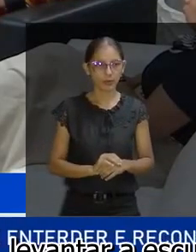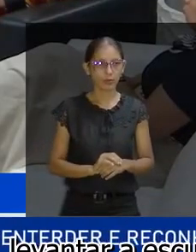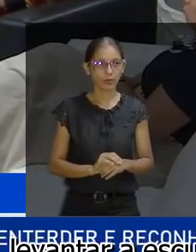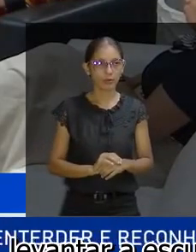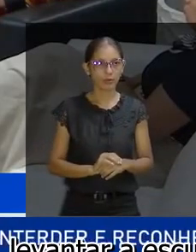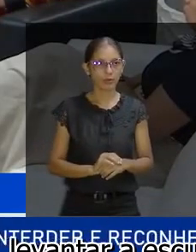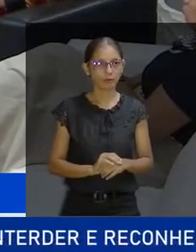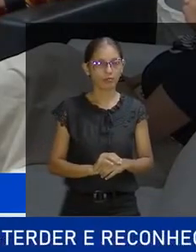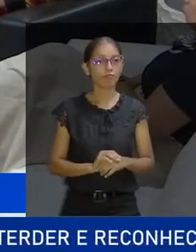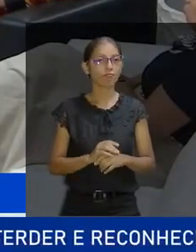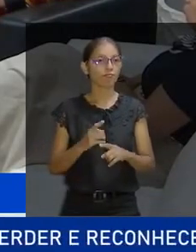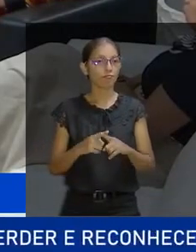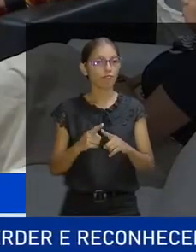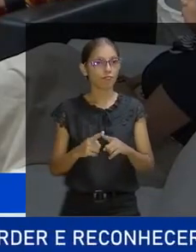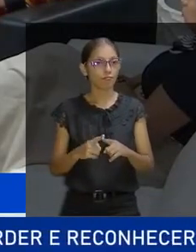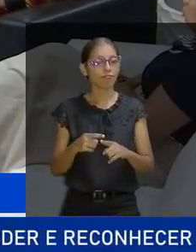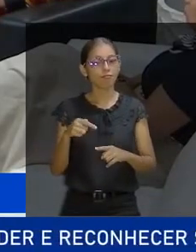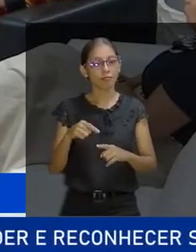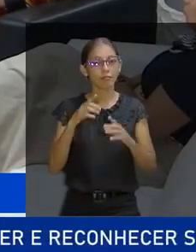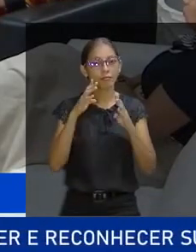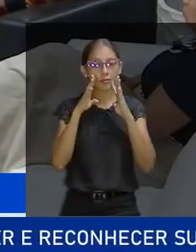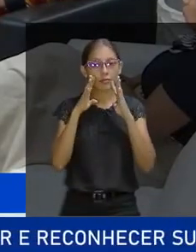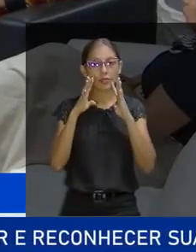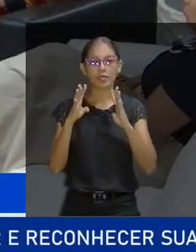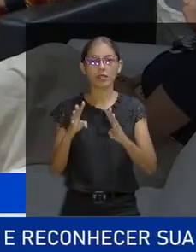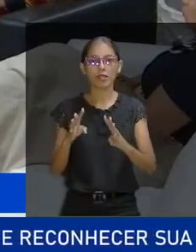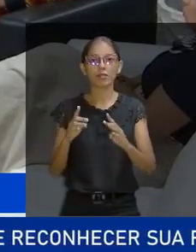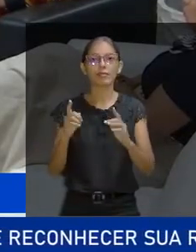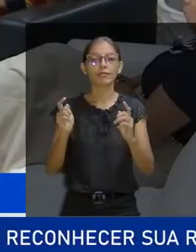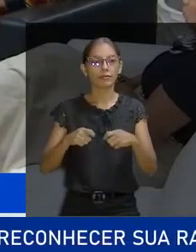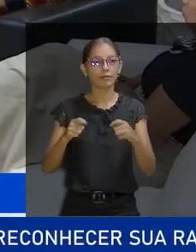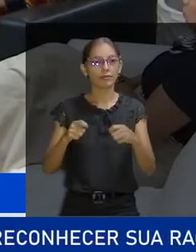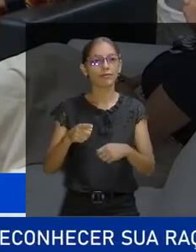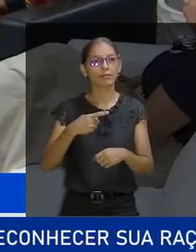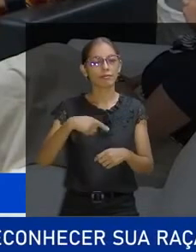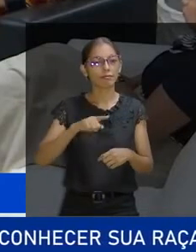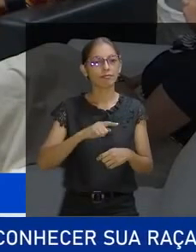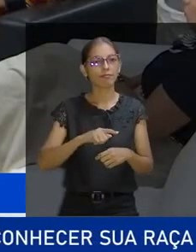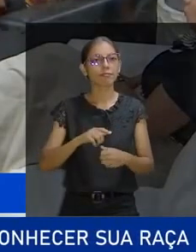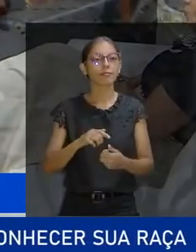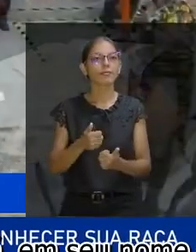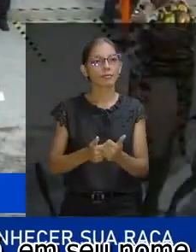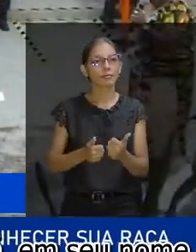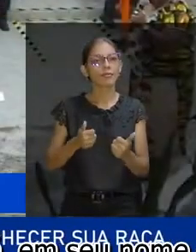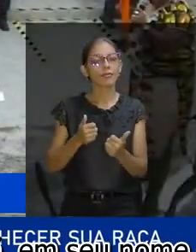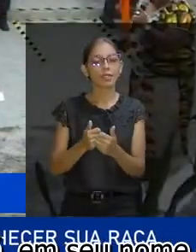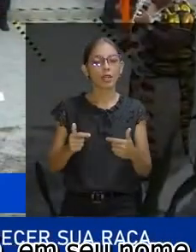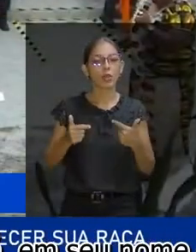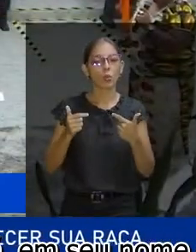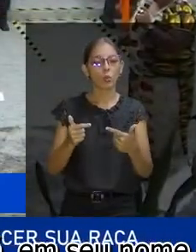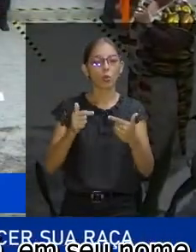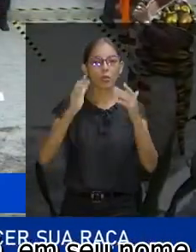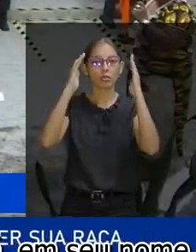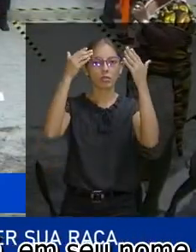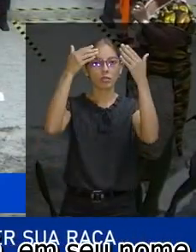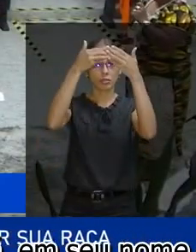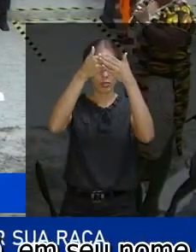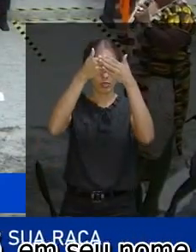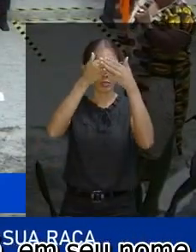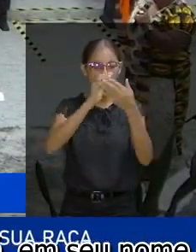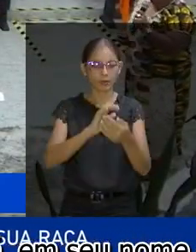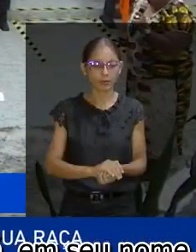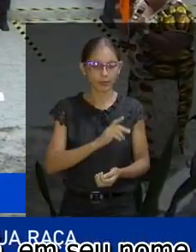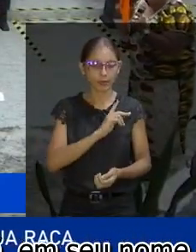ouvir, levantar a escuta para reivindicações que vêm da rua. Cristina Almeida,